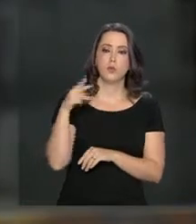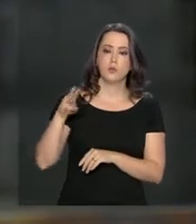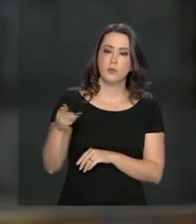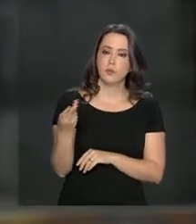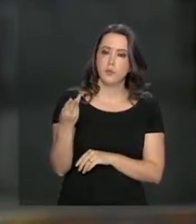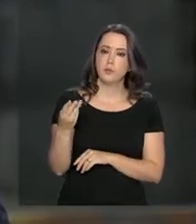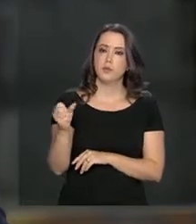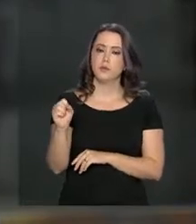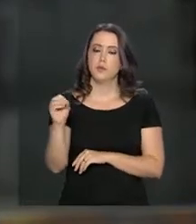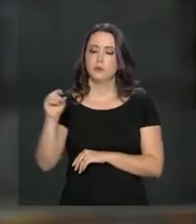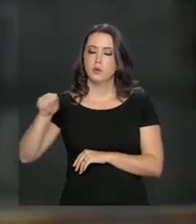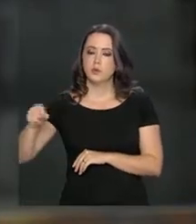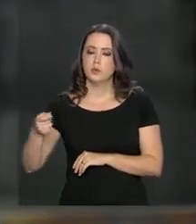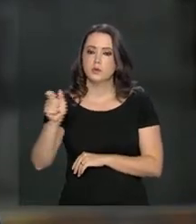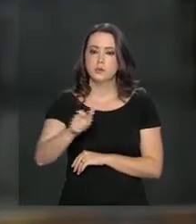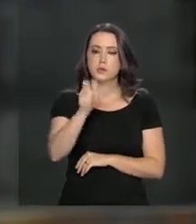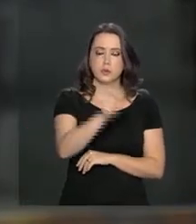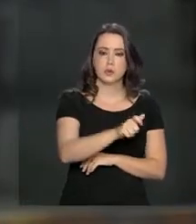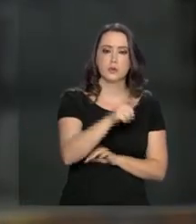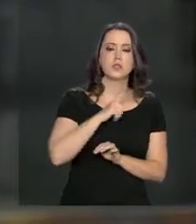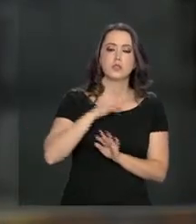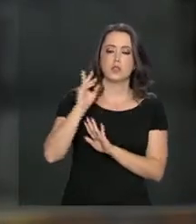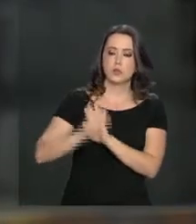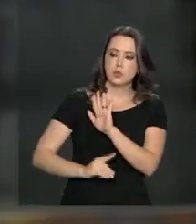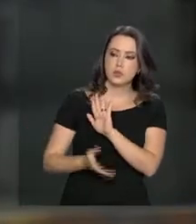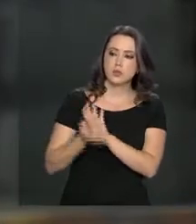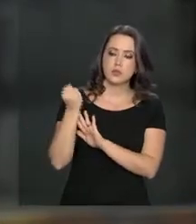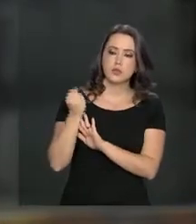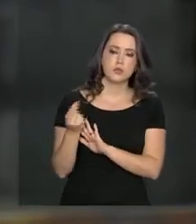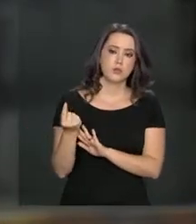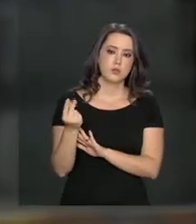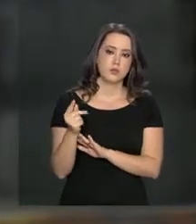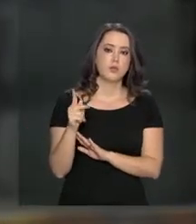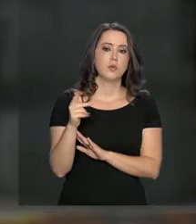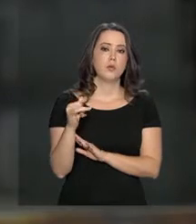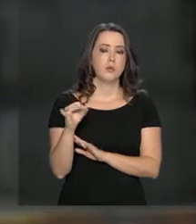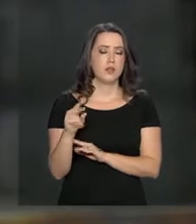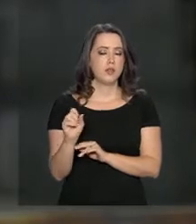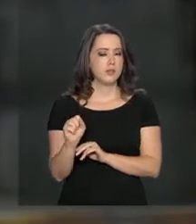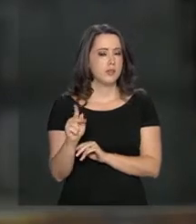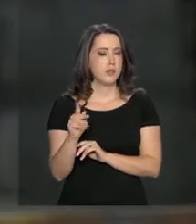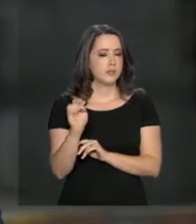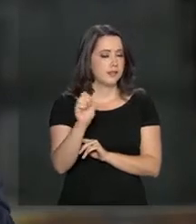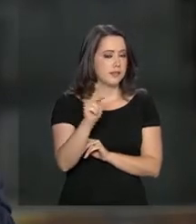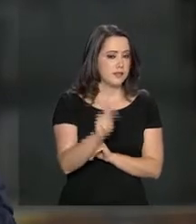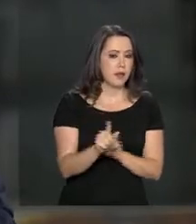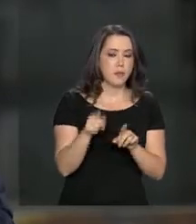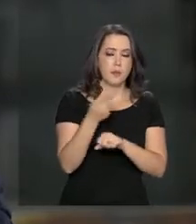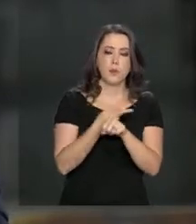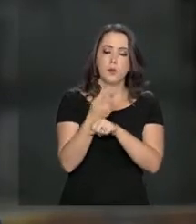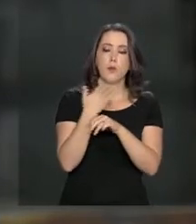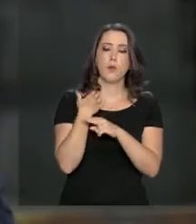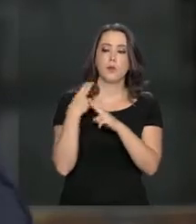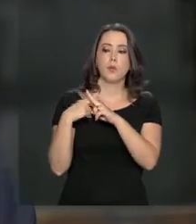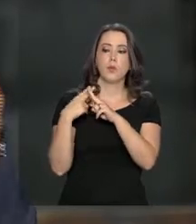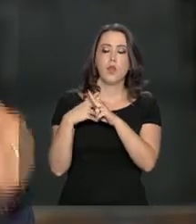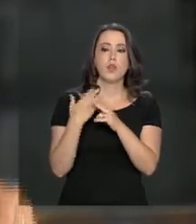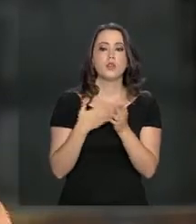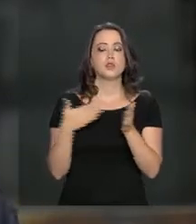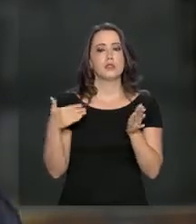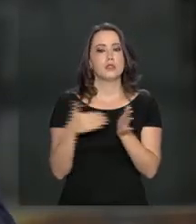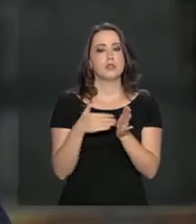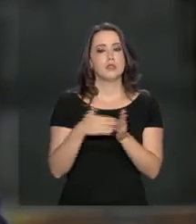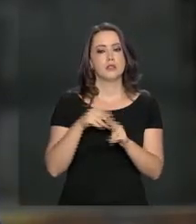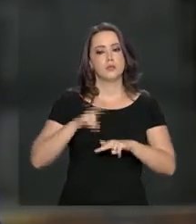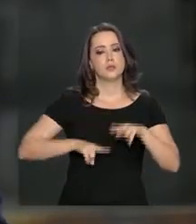e 800 mil pessoas que têm direito a este benefício e devem procurar a Caixa Econômica. E esse prazo era até